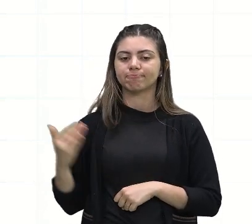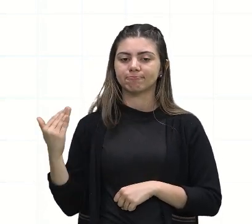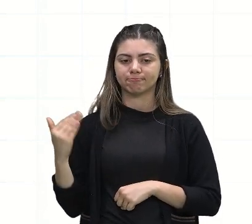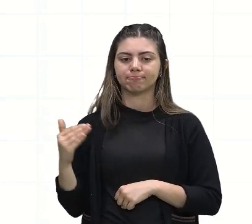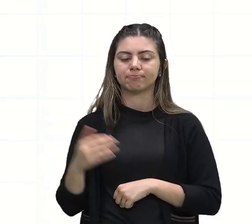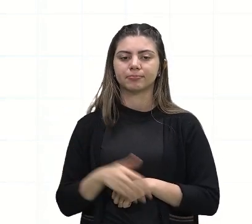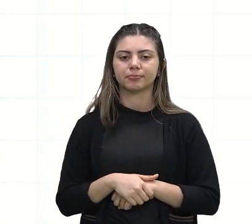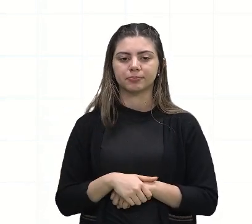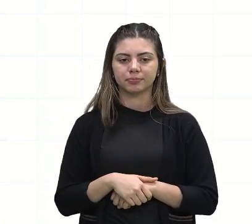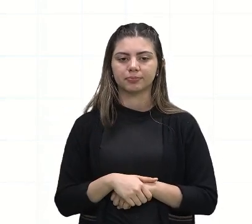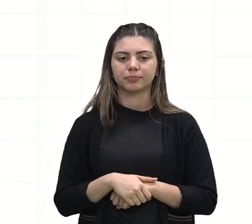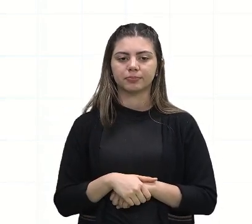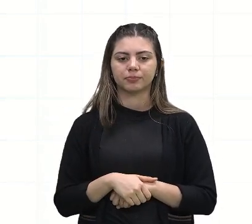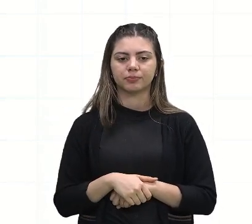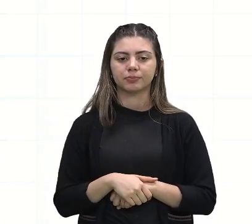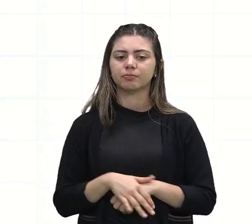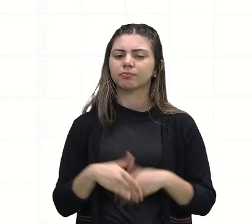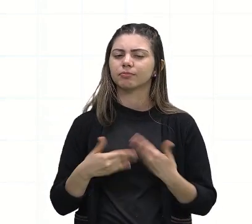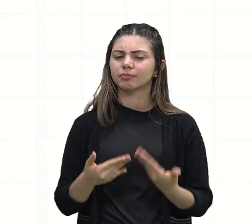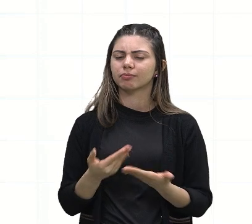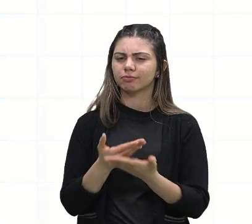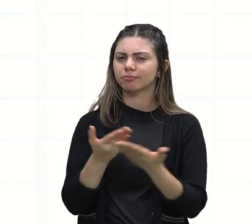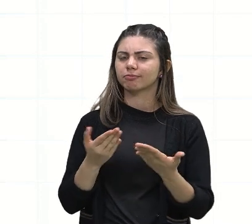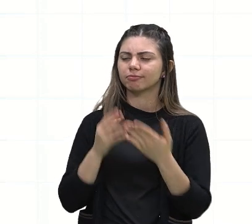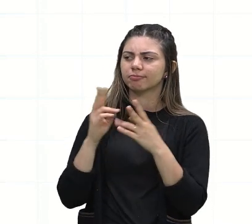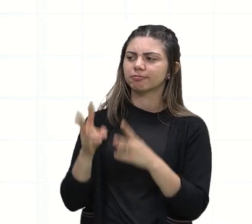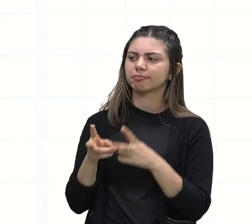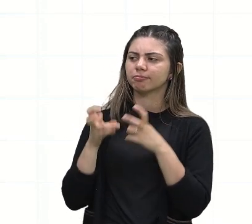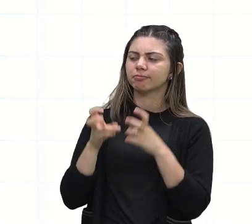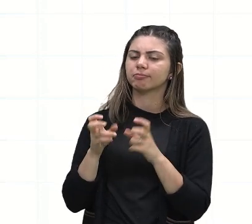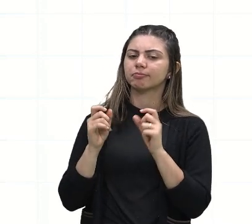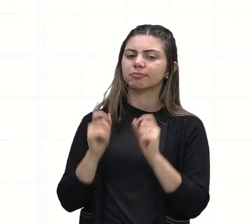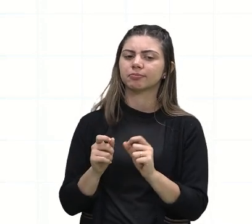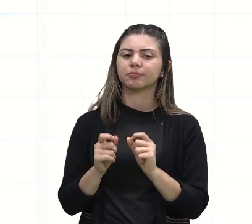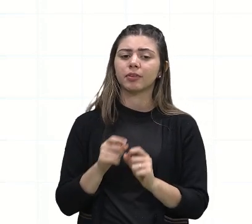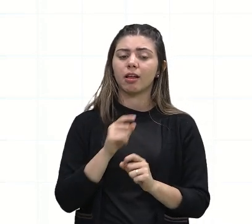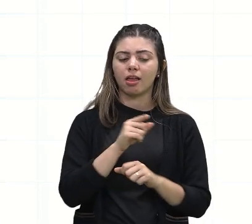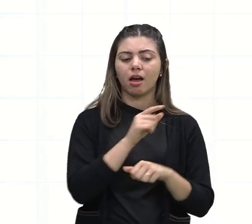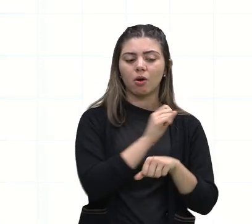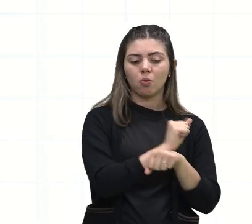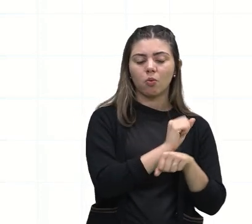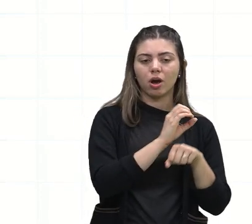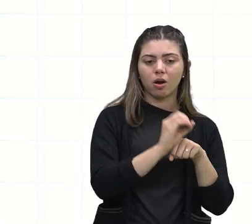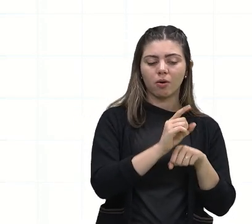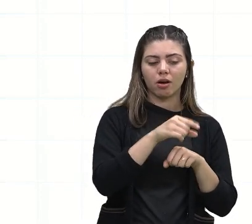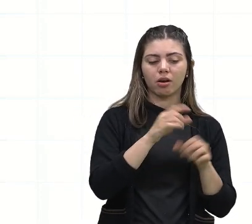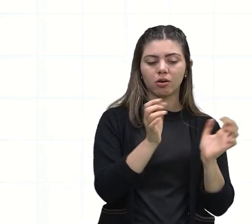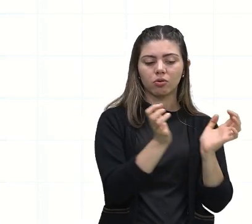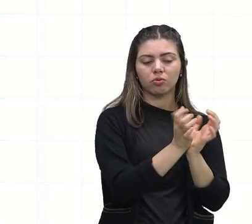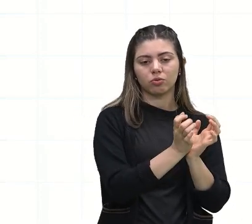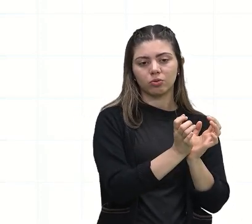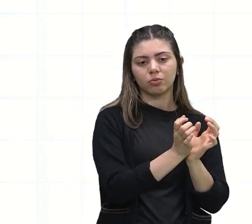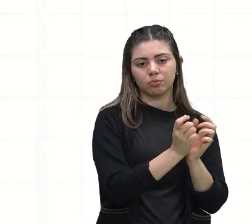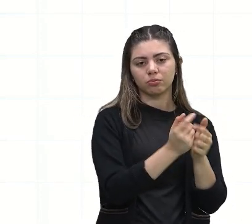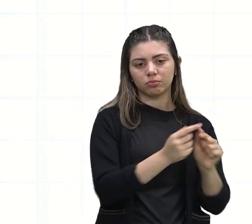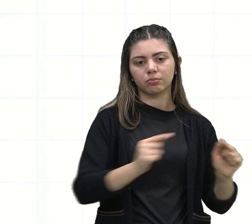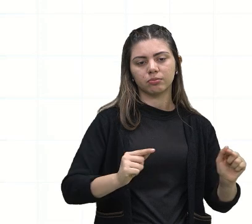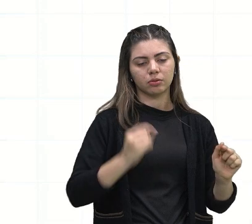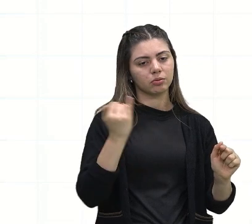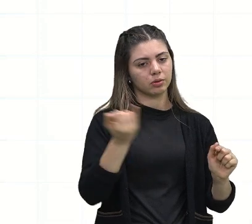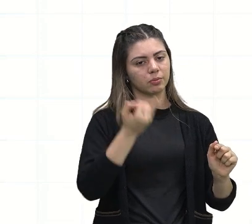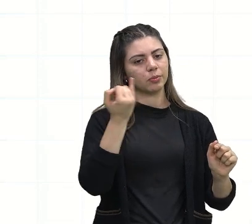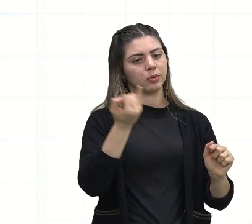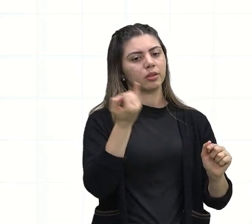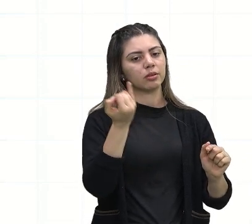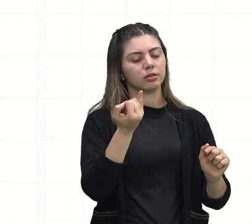substantivo. Então, observe que o artigo ele é uma classe de palavra importante, porque ele